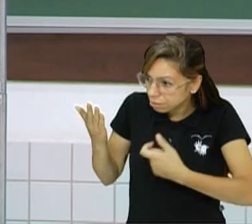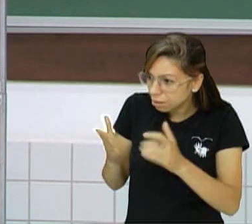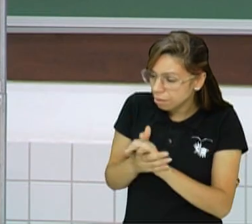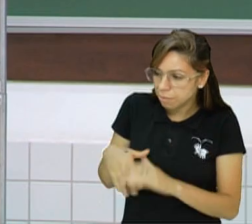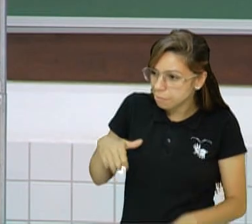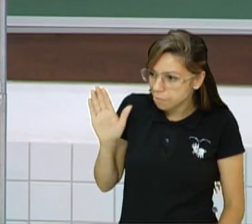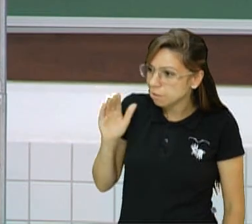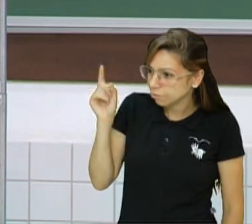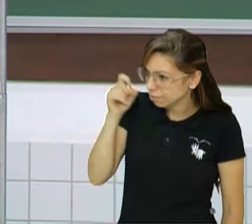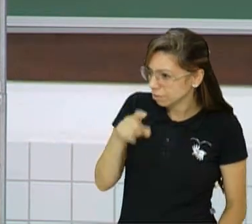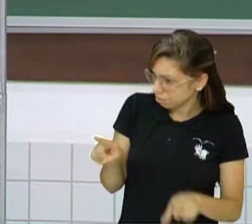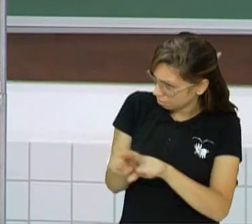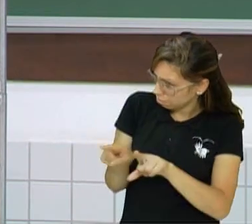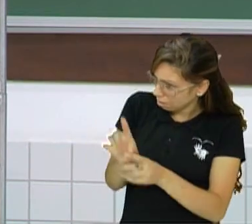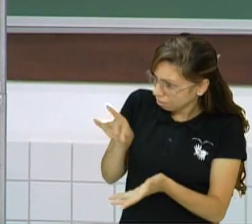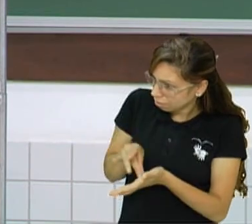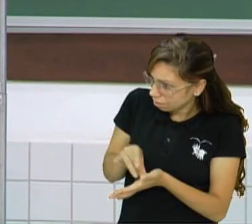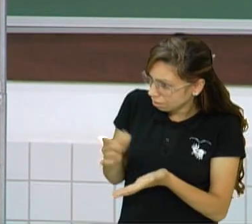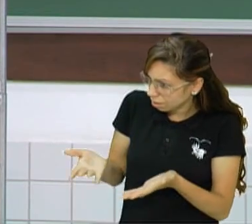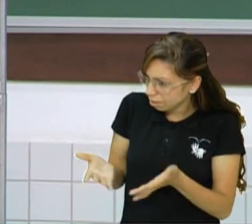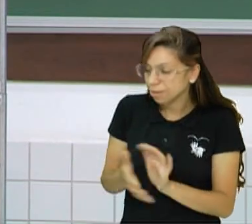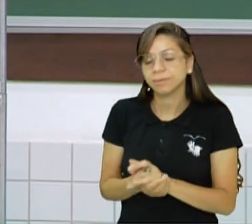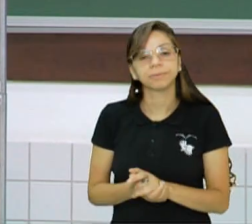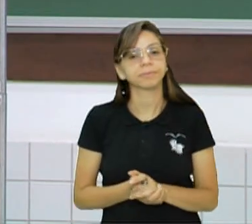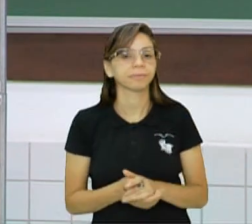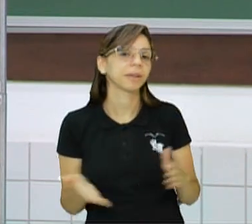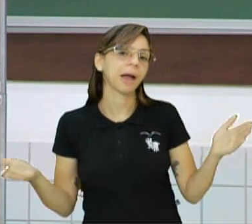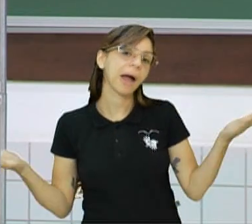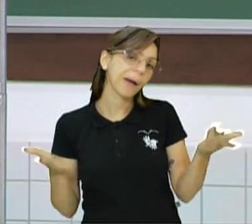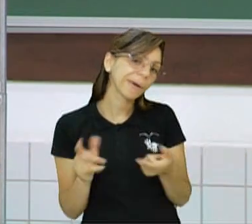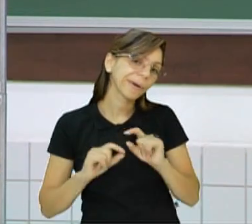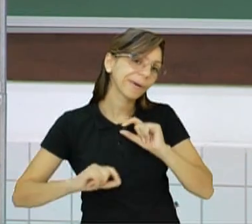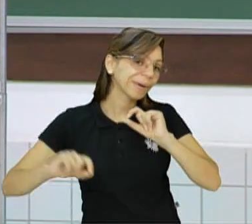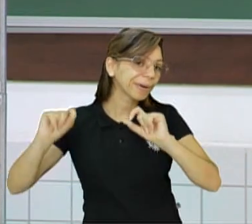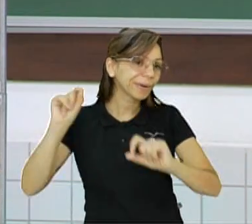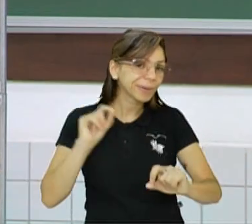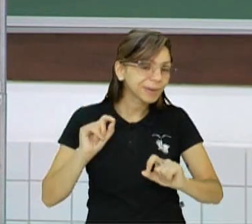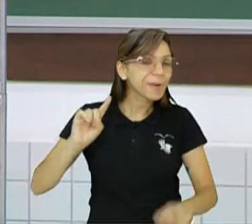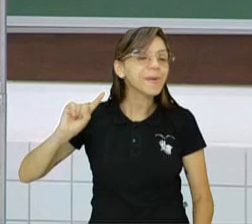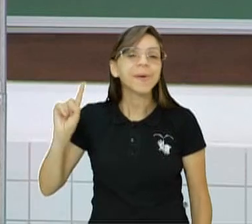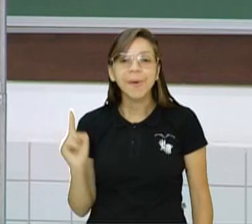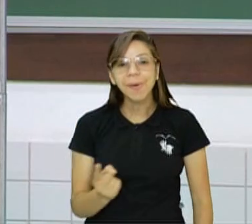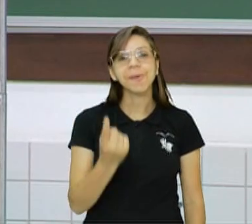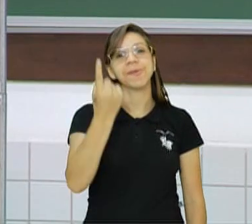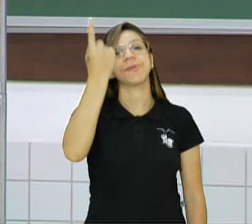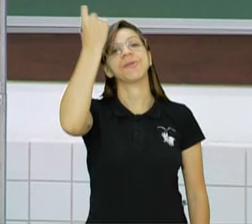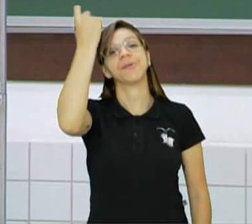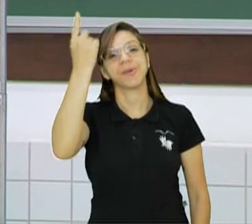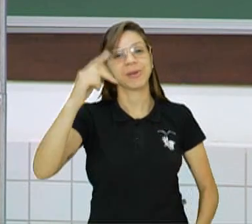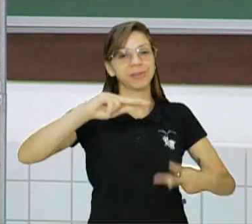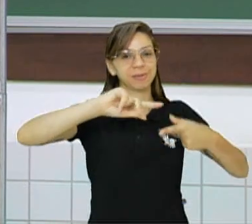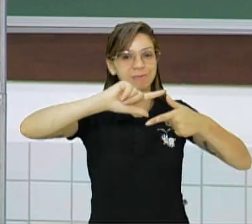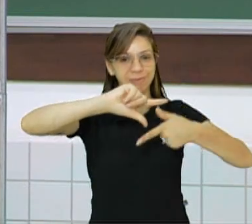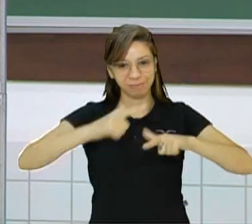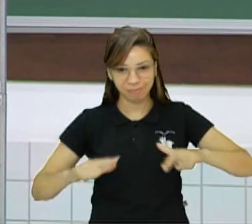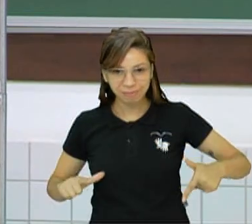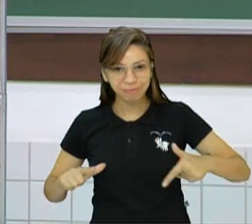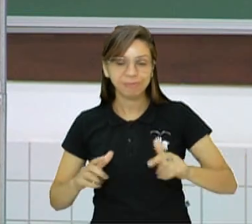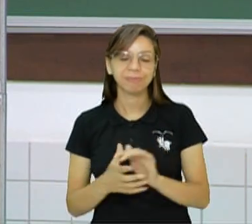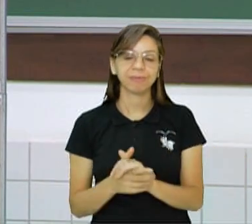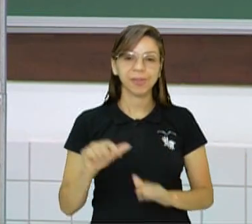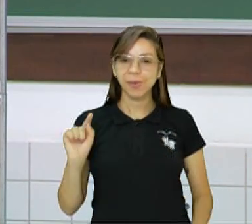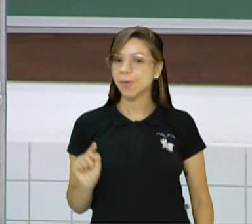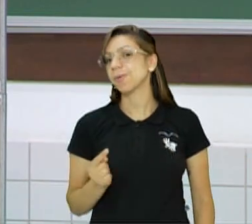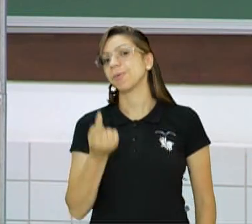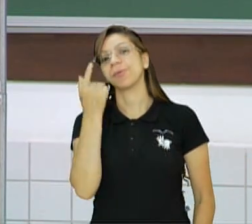difícil também, não é verdade? E agora nós vamos para a nossa última construção, o nosso